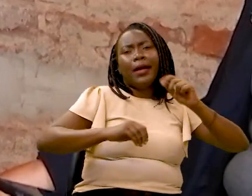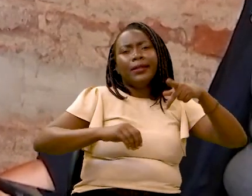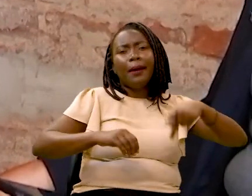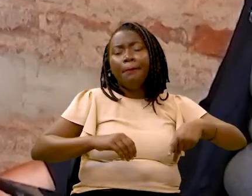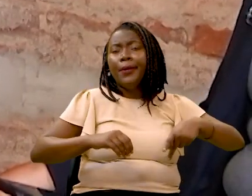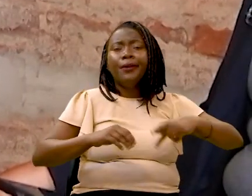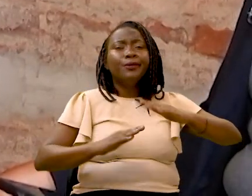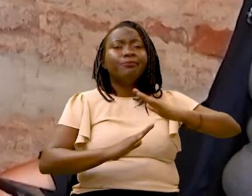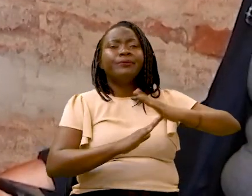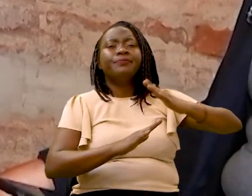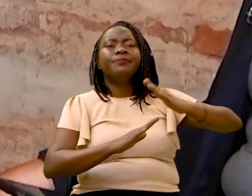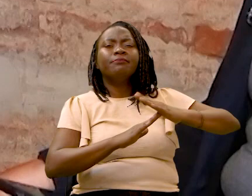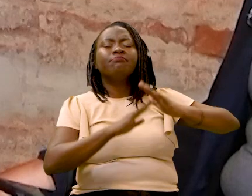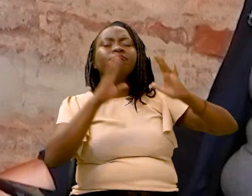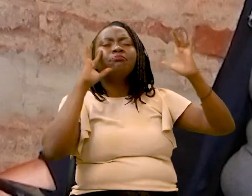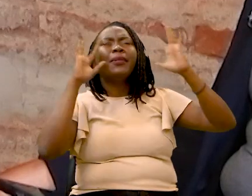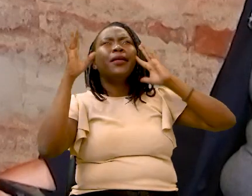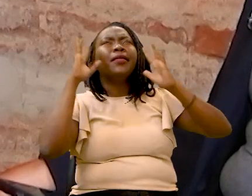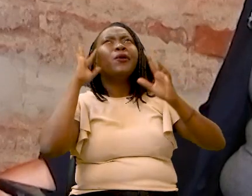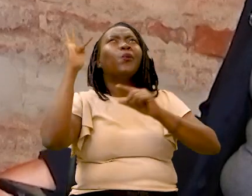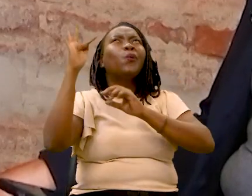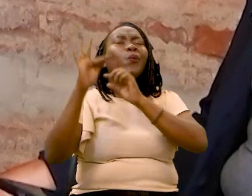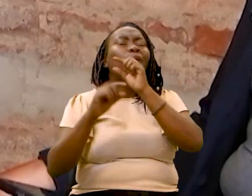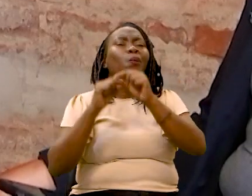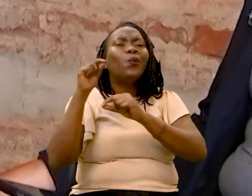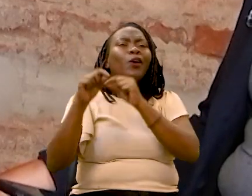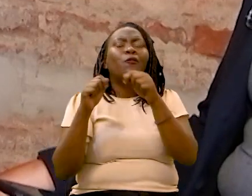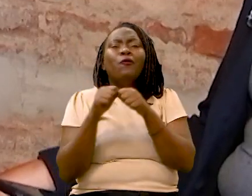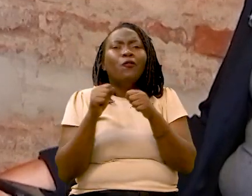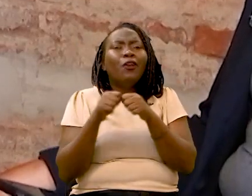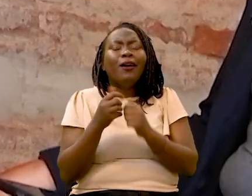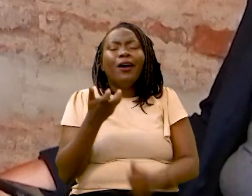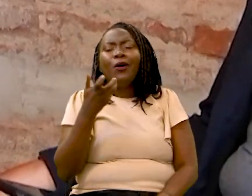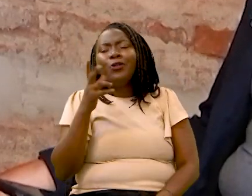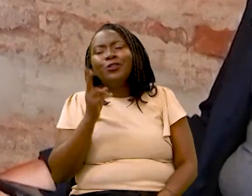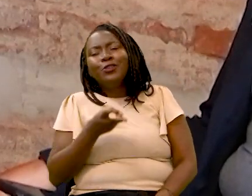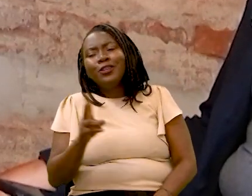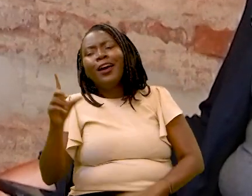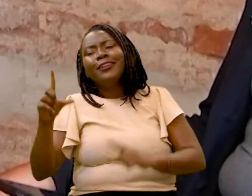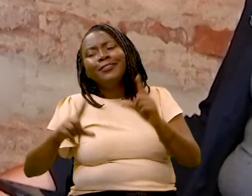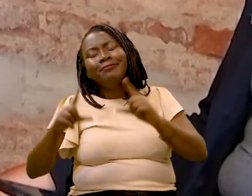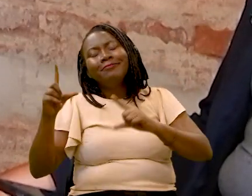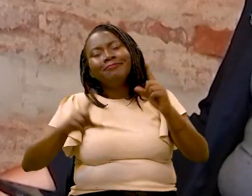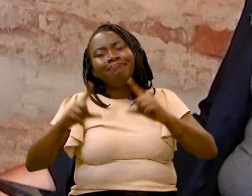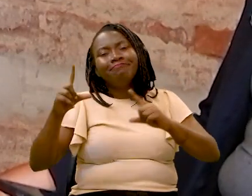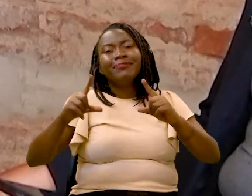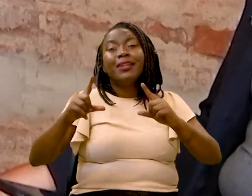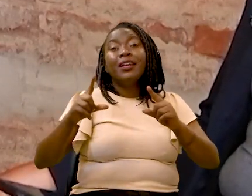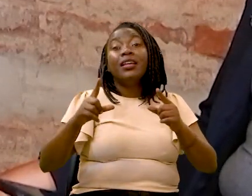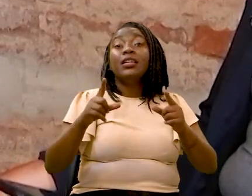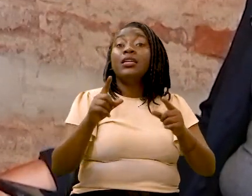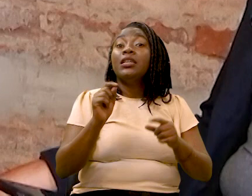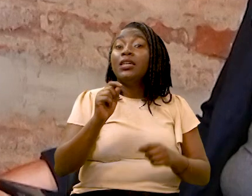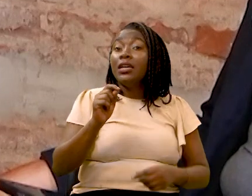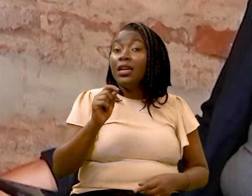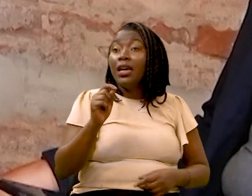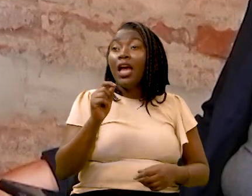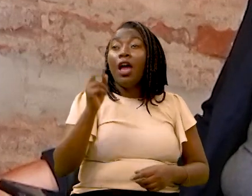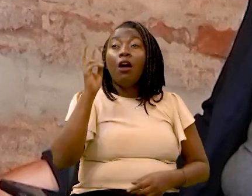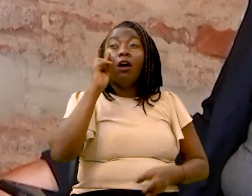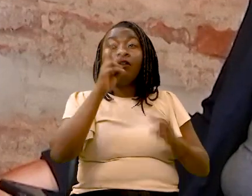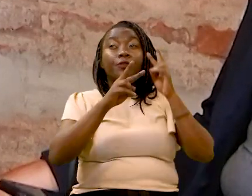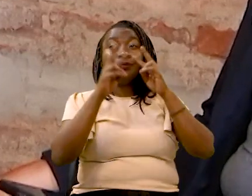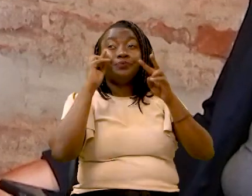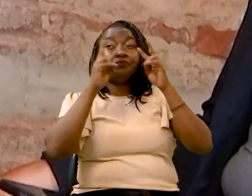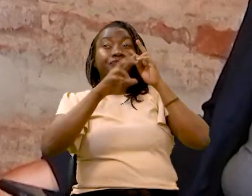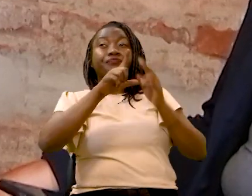e fiquei um tempo sabático, assim, pensando o que eu faria, se eu queria continuar em televisão. E aí eu fui